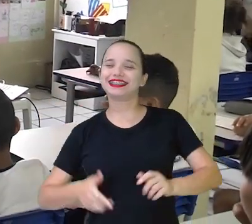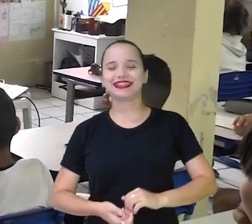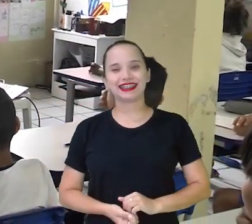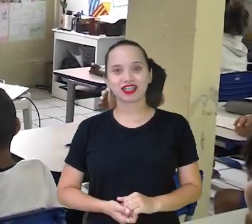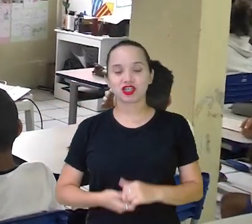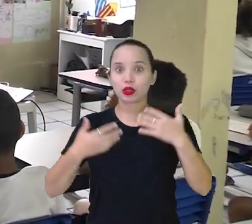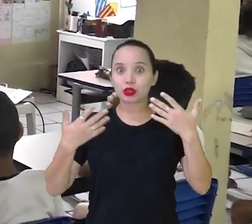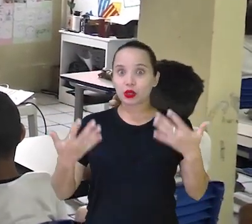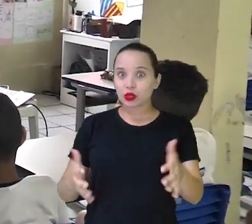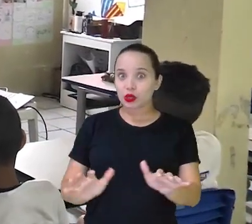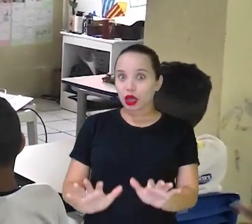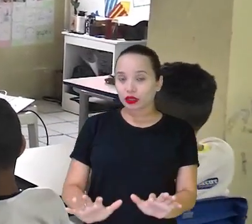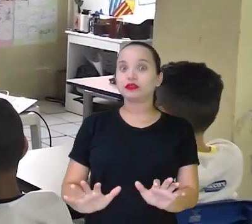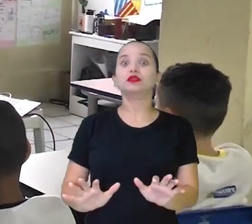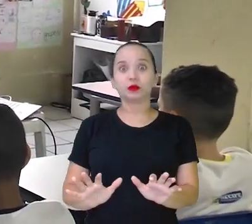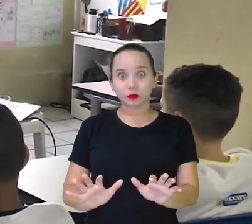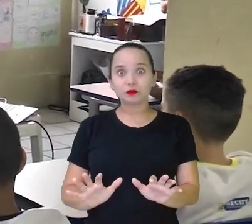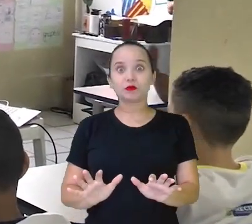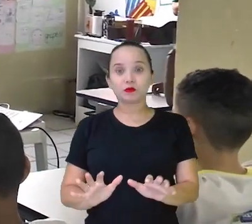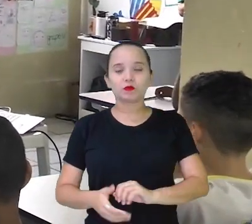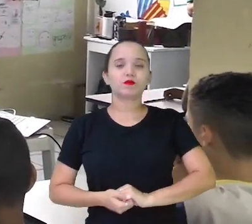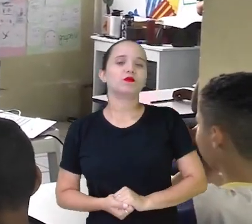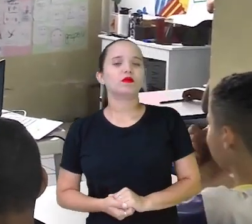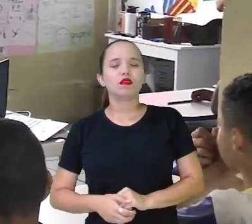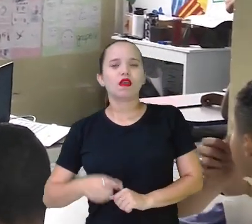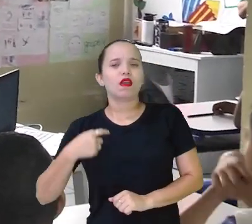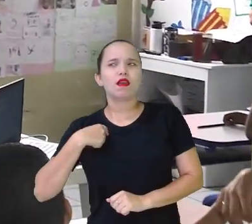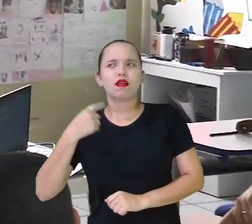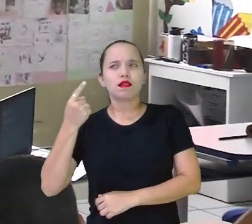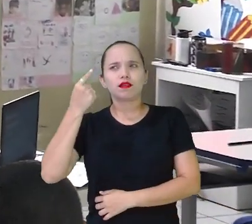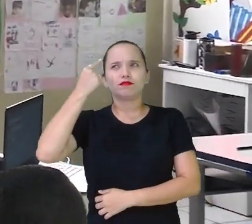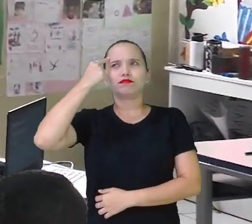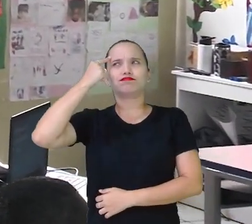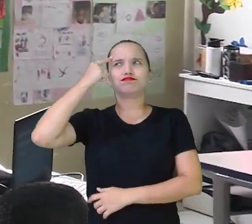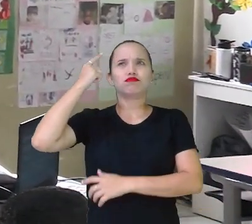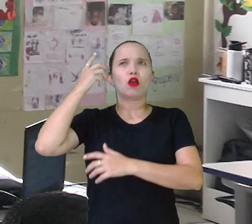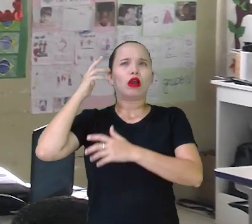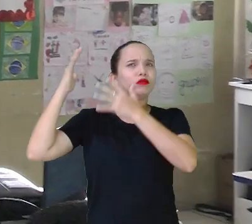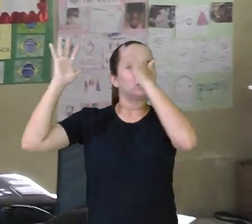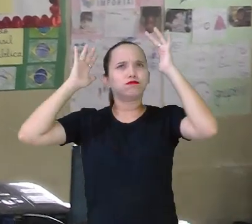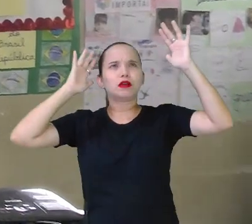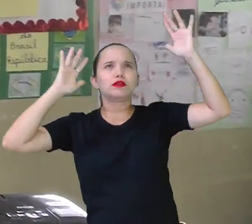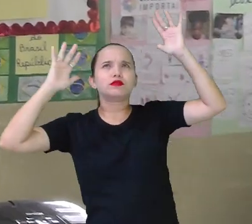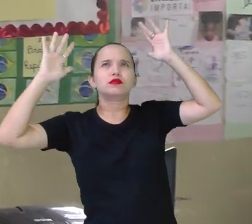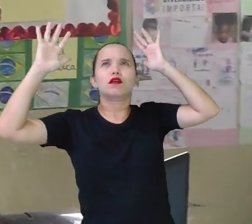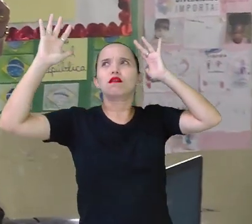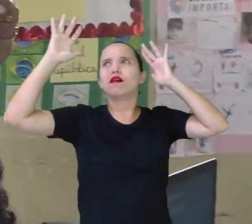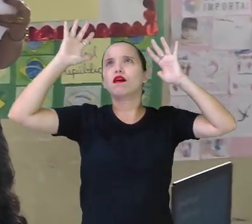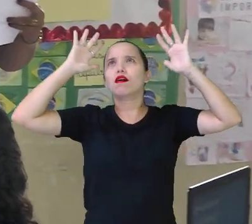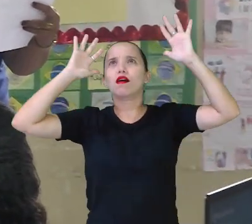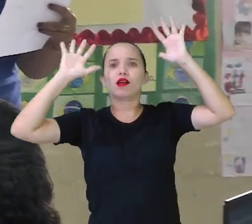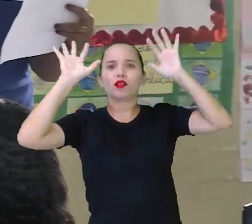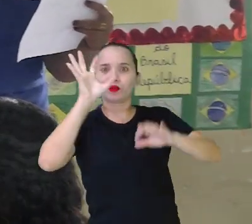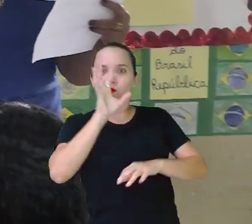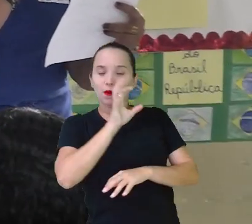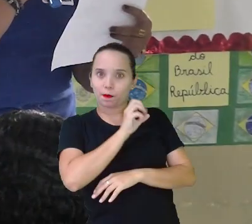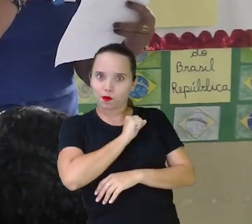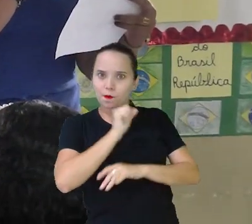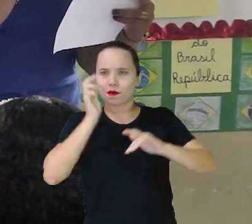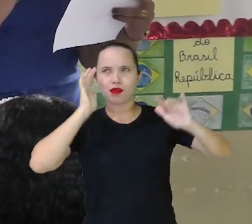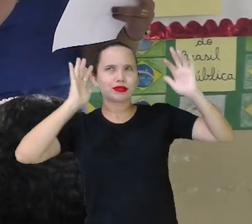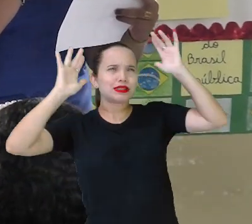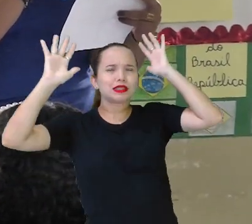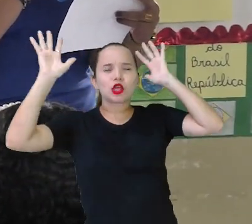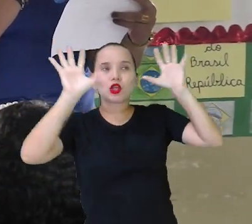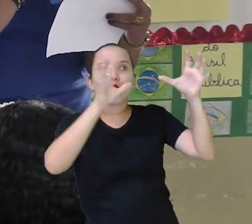E nesse instante, interferindo os pensamentos do garotinho Amor, a turma